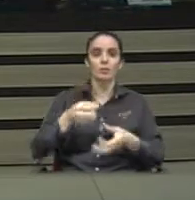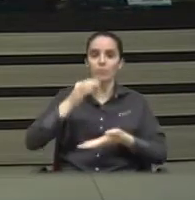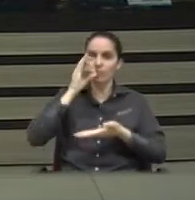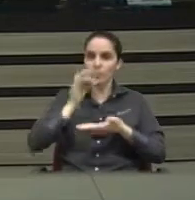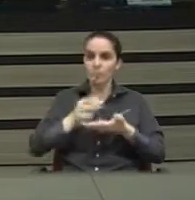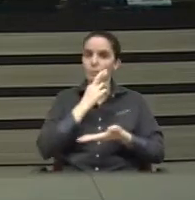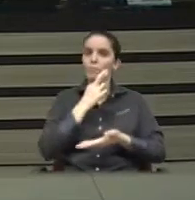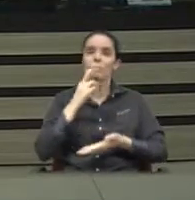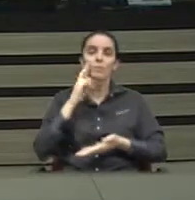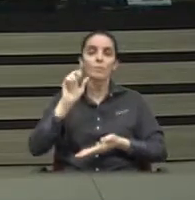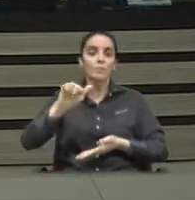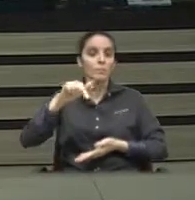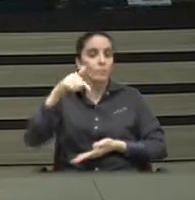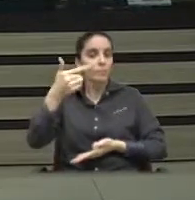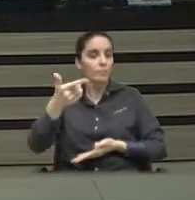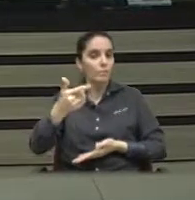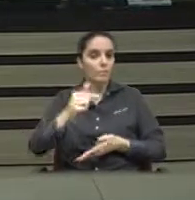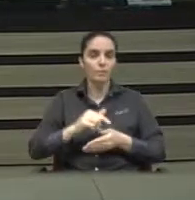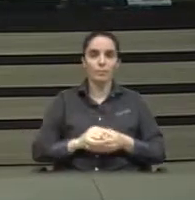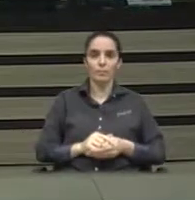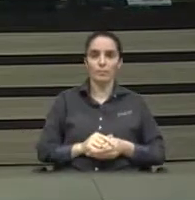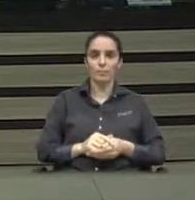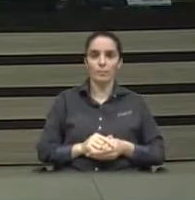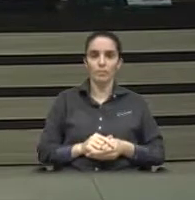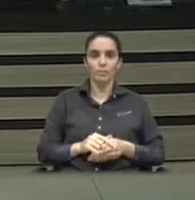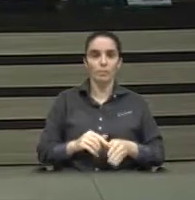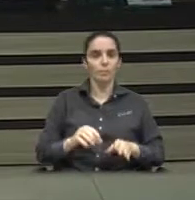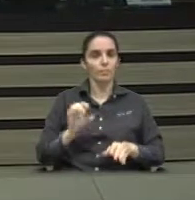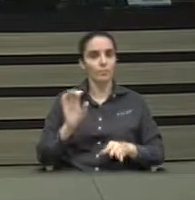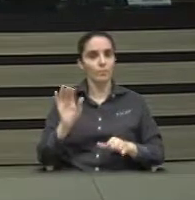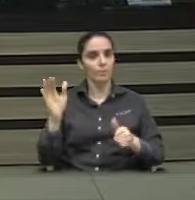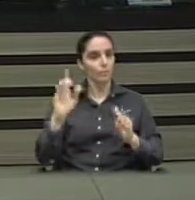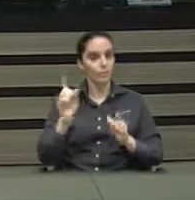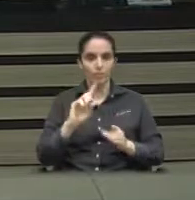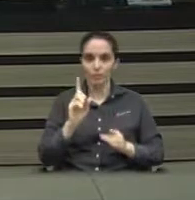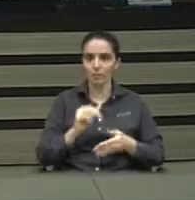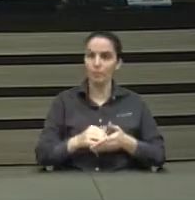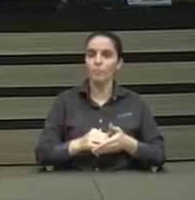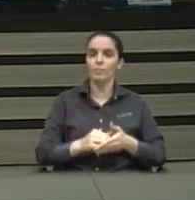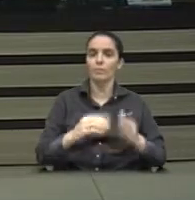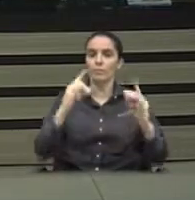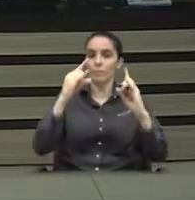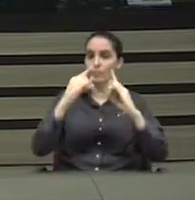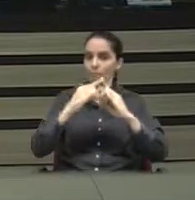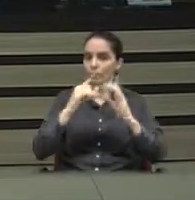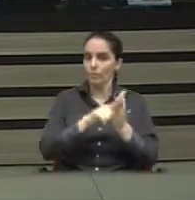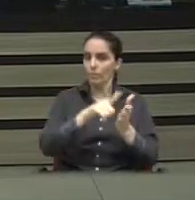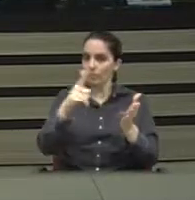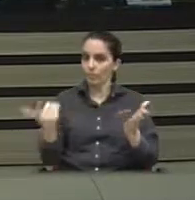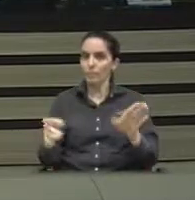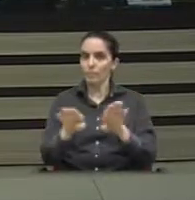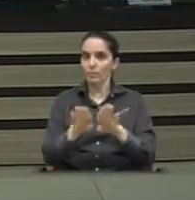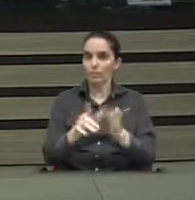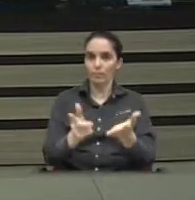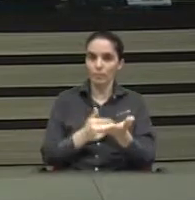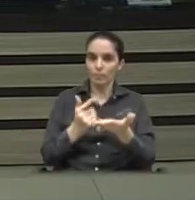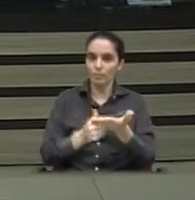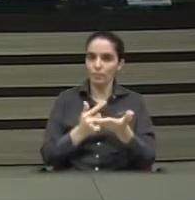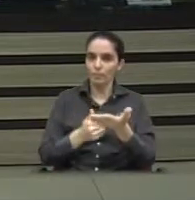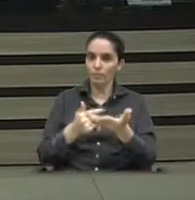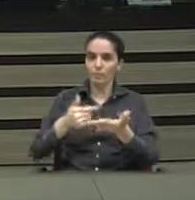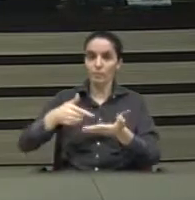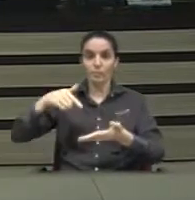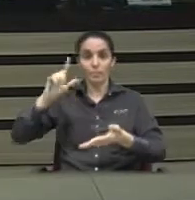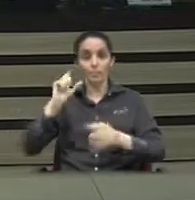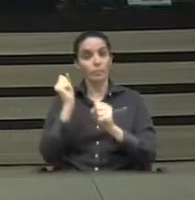café, restaurante, entre outras atividades, salvo de bancas de jornais e revistas, procedida da execução de